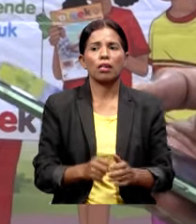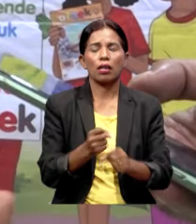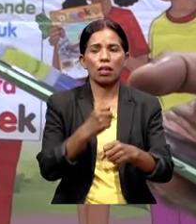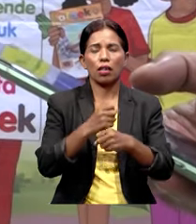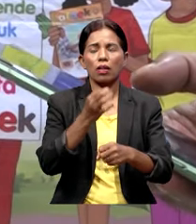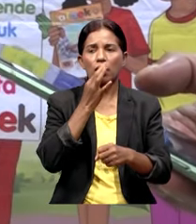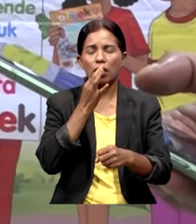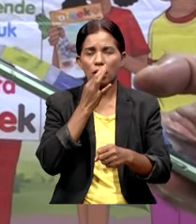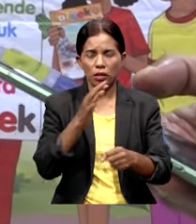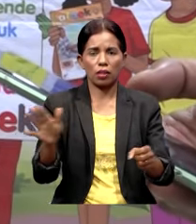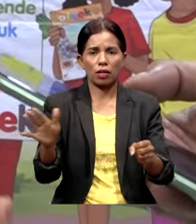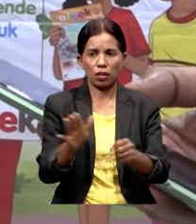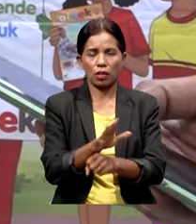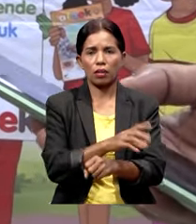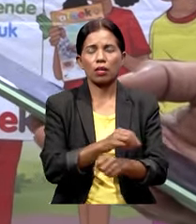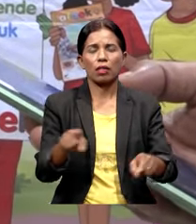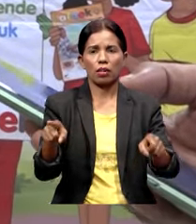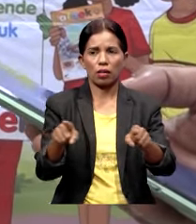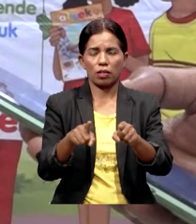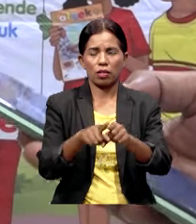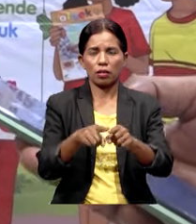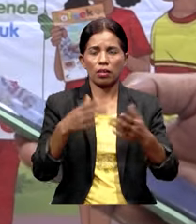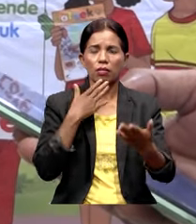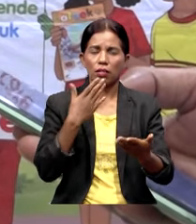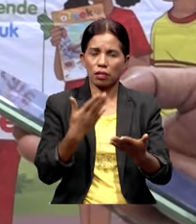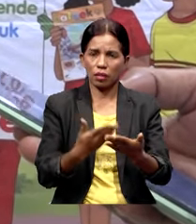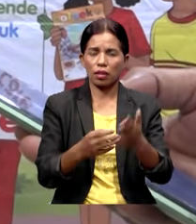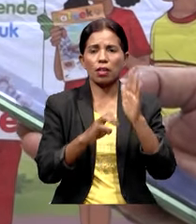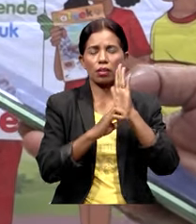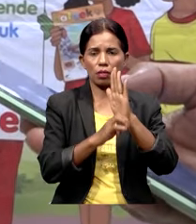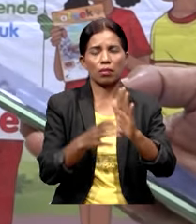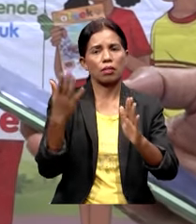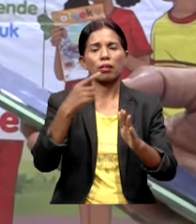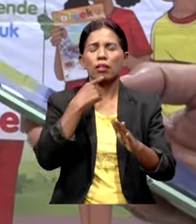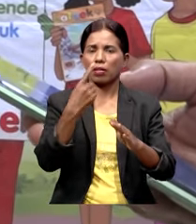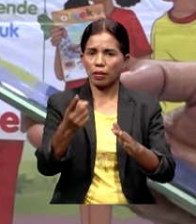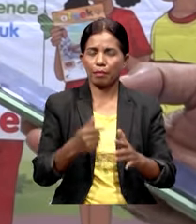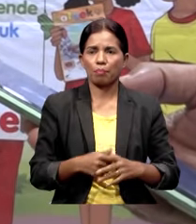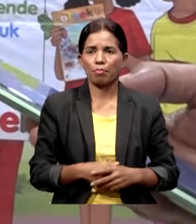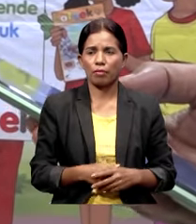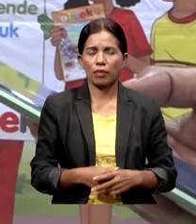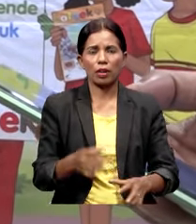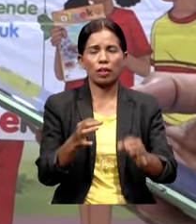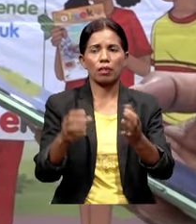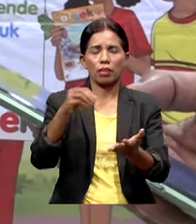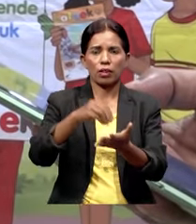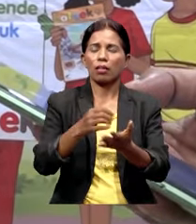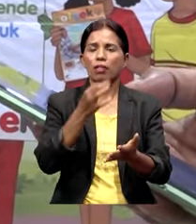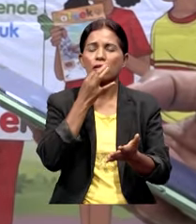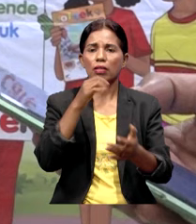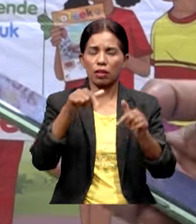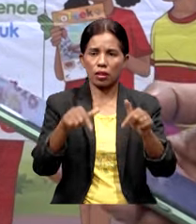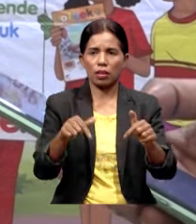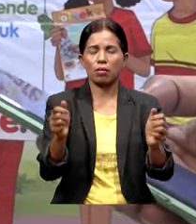han ne bema compo posição nutritivo que saudável liu, por exemplo, e haneba ni hata tere ngata se tau ai han